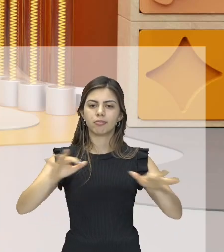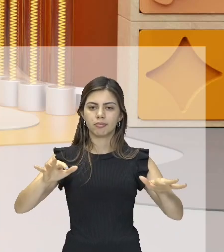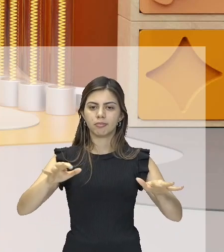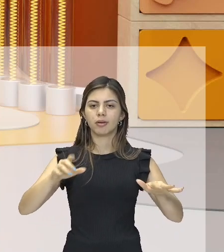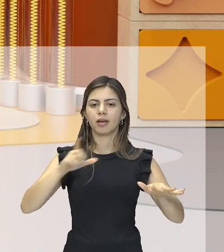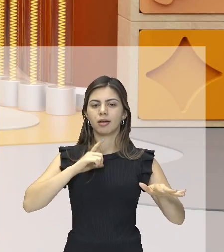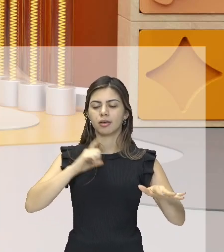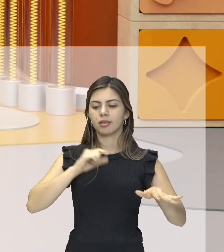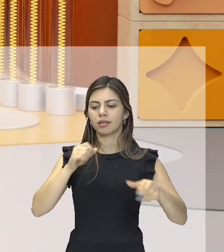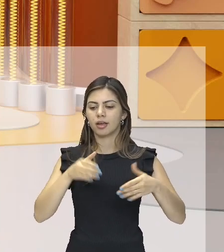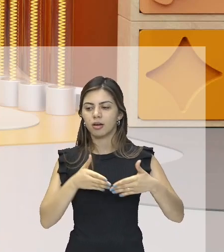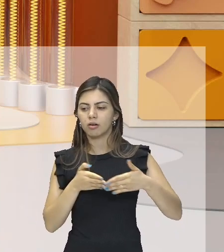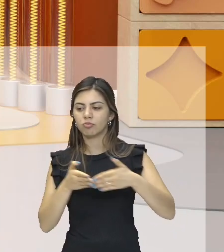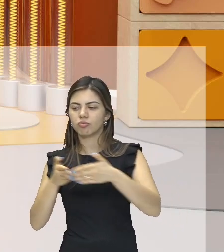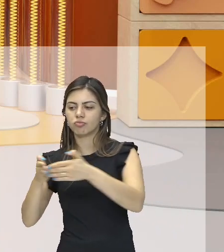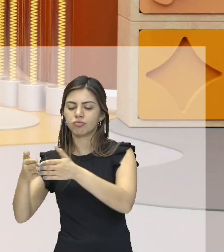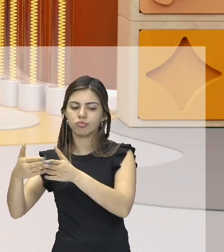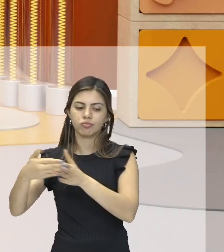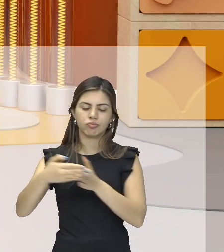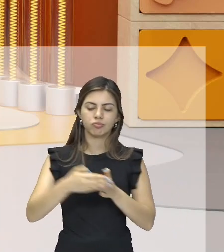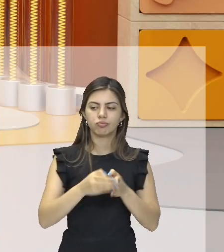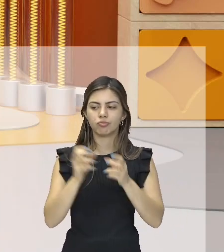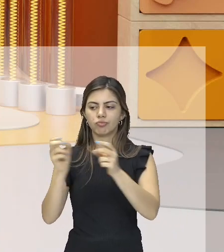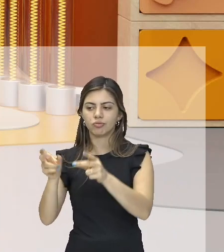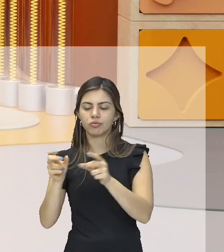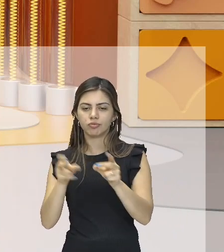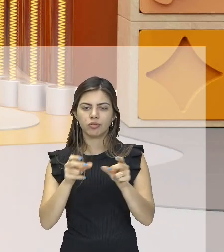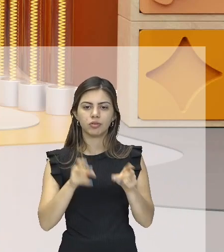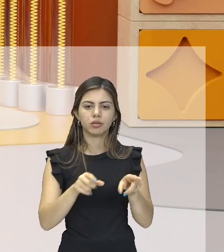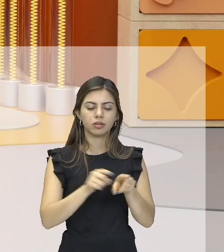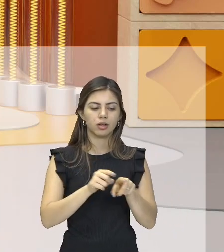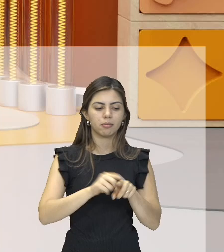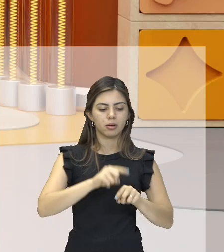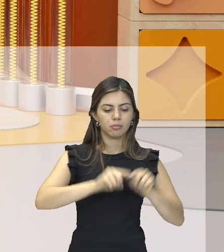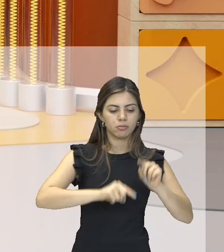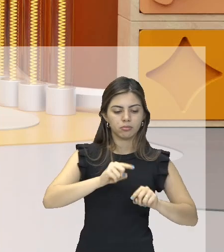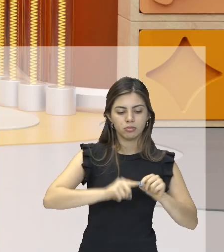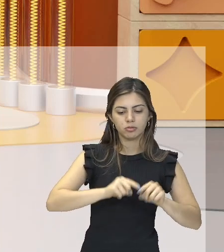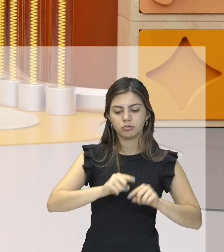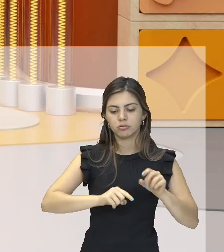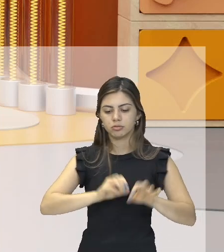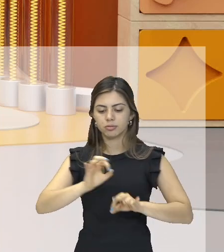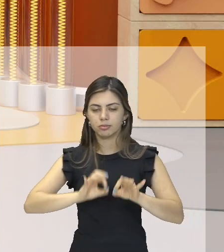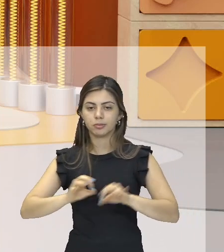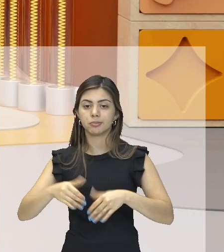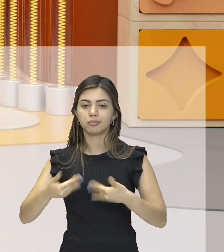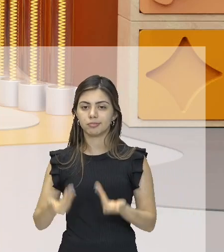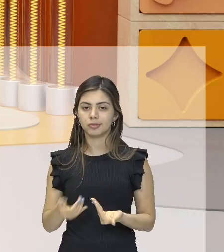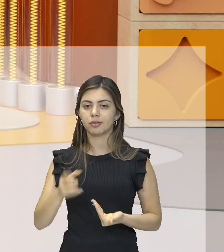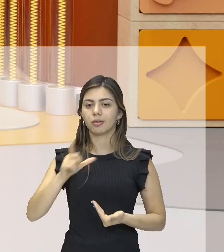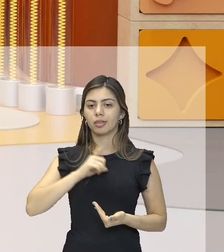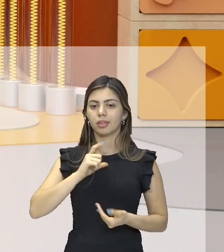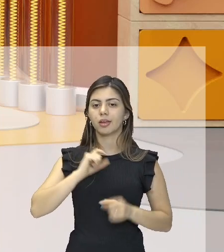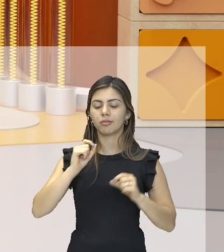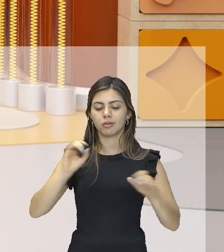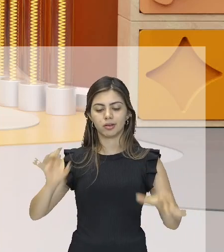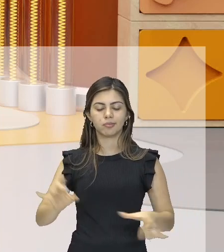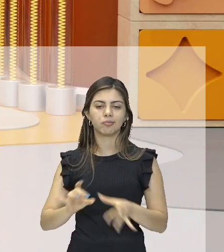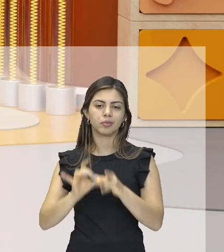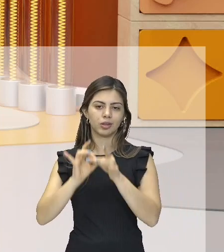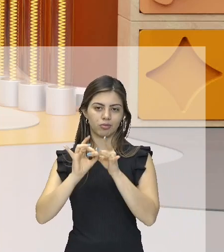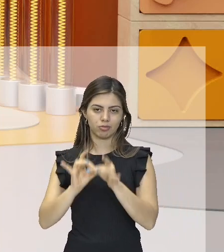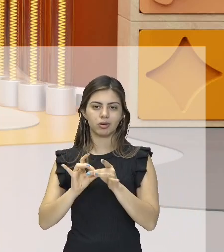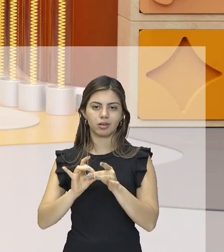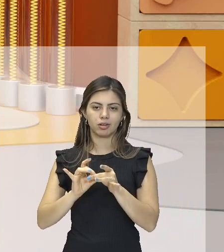rotas comerciais, a questão da produtividade. Tudo isso aí vai estar totalmente elencado, interligado